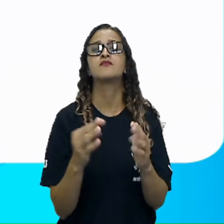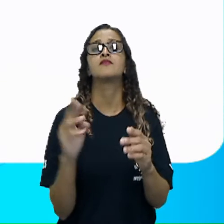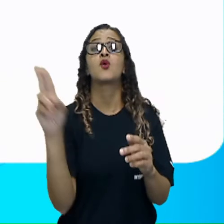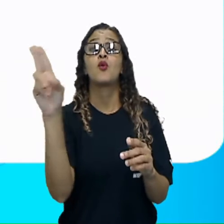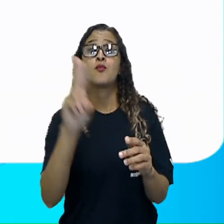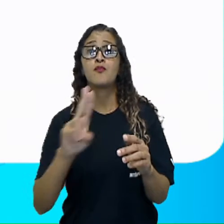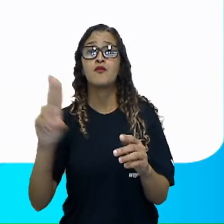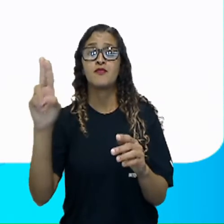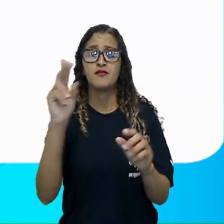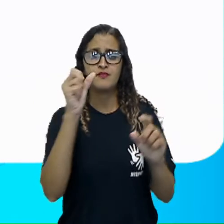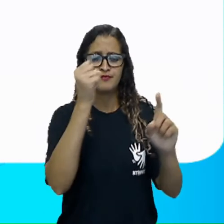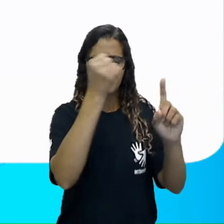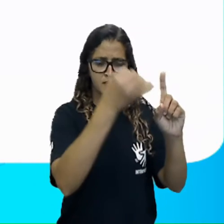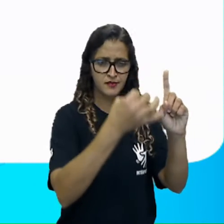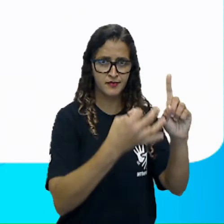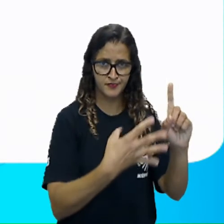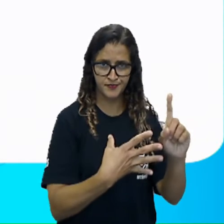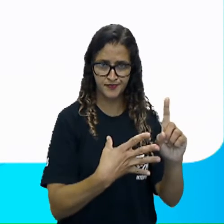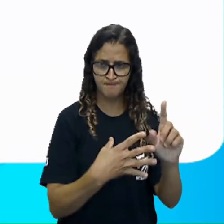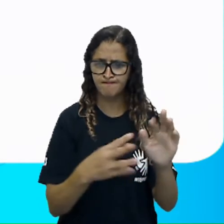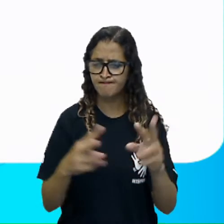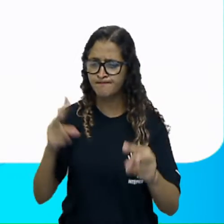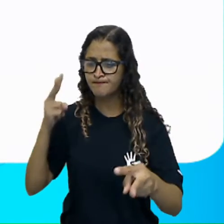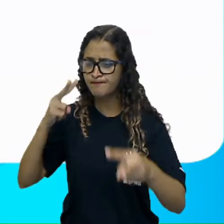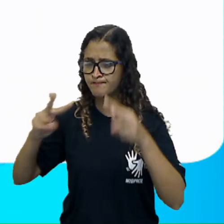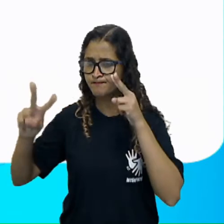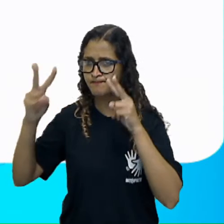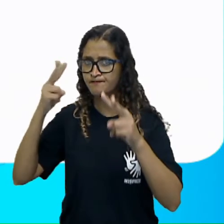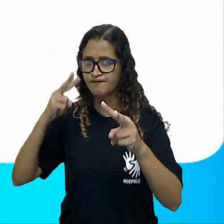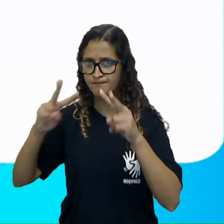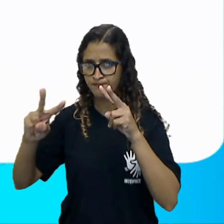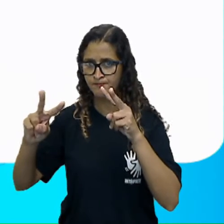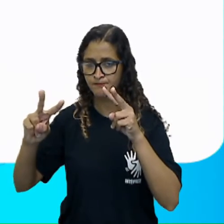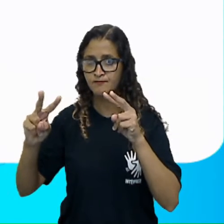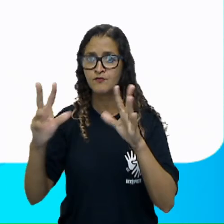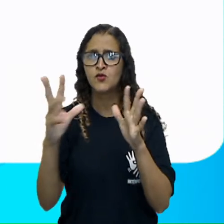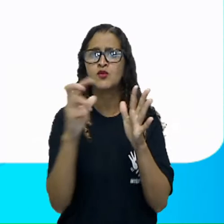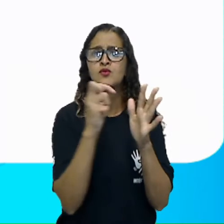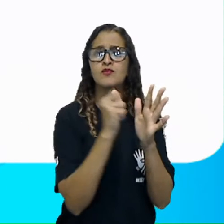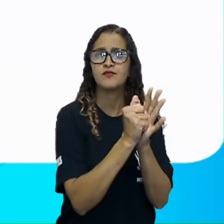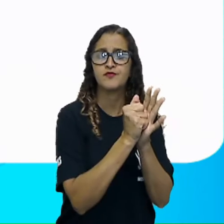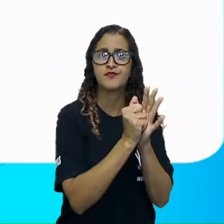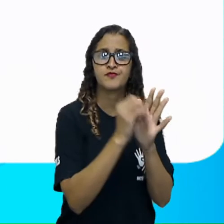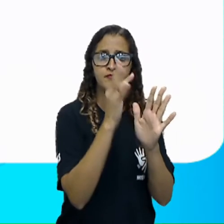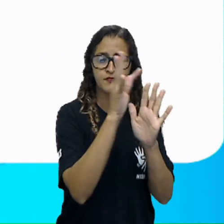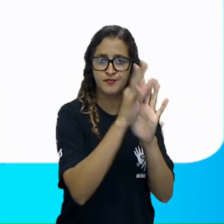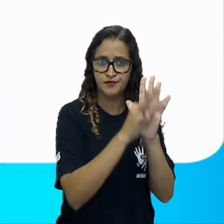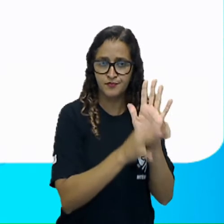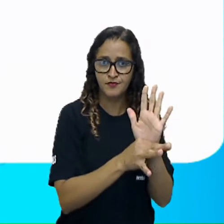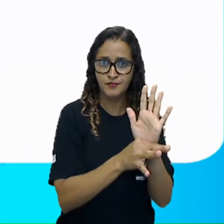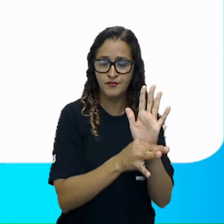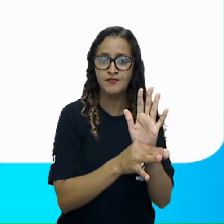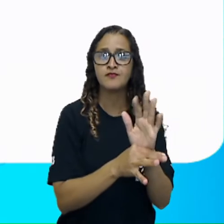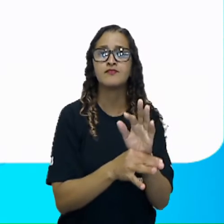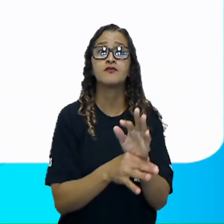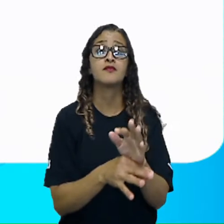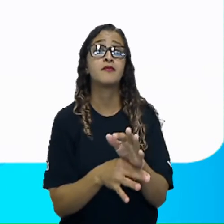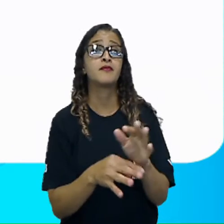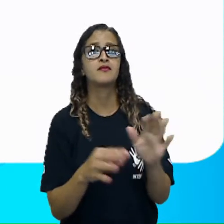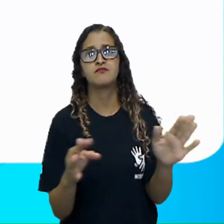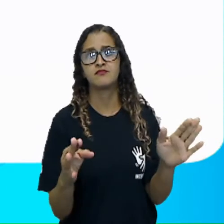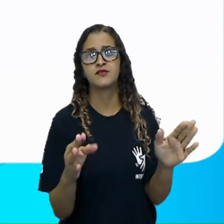para descrever e analisar outra produção textual, que pode variar de